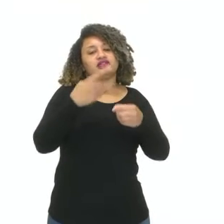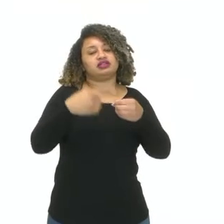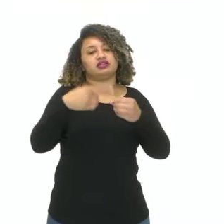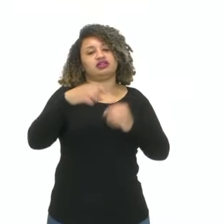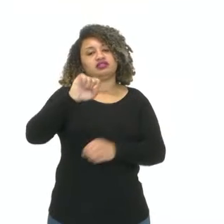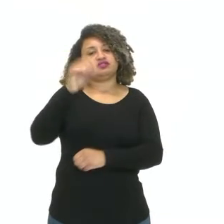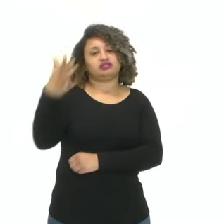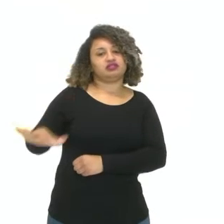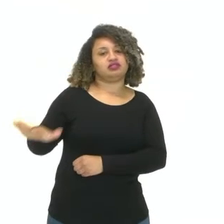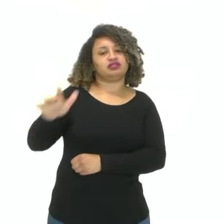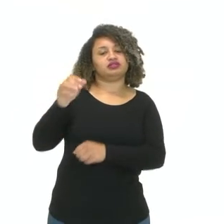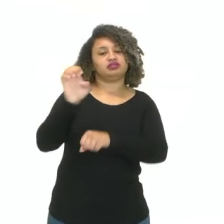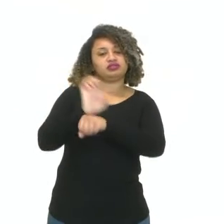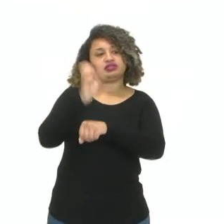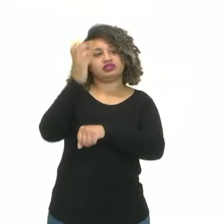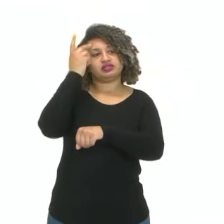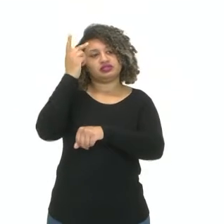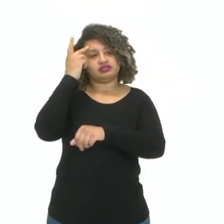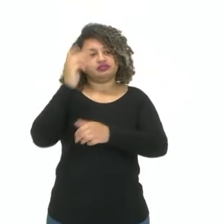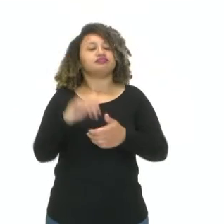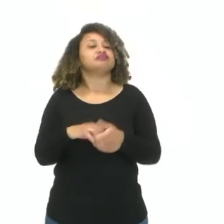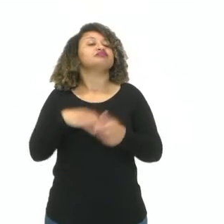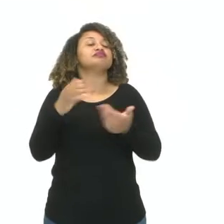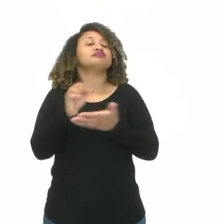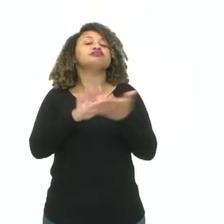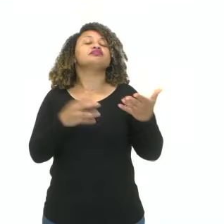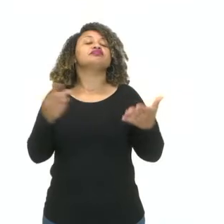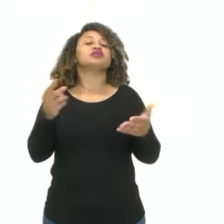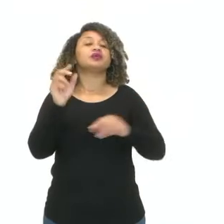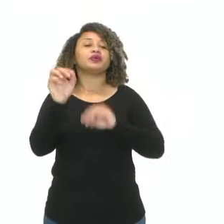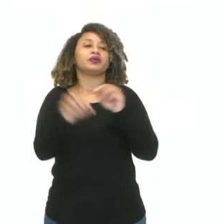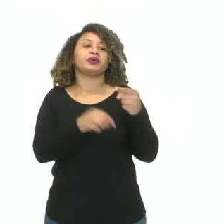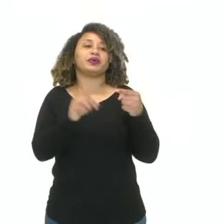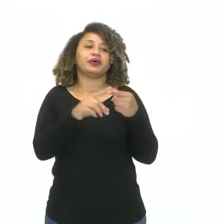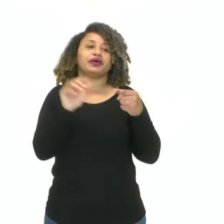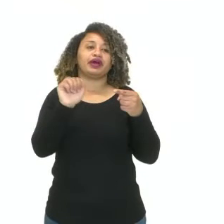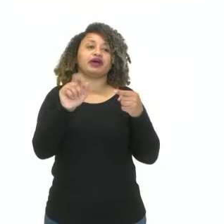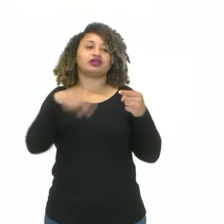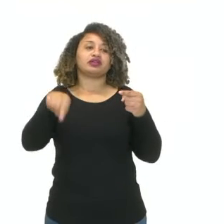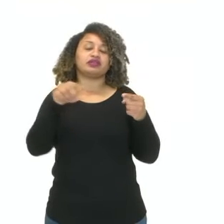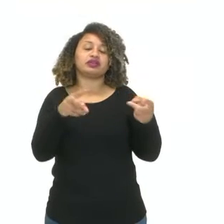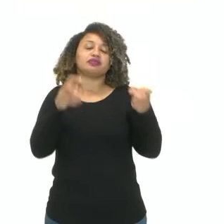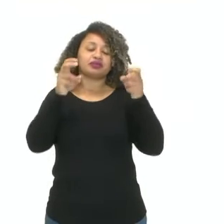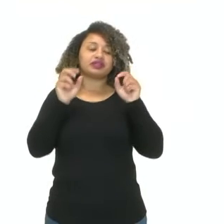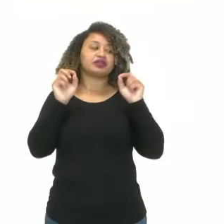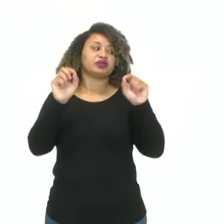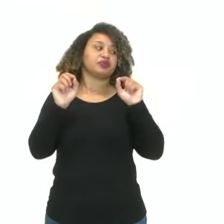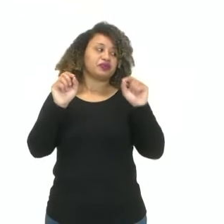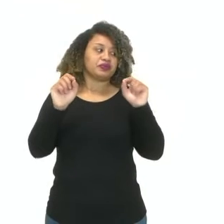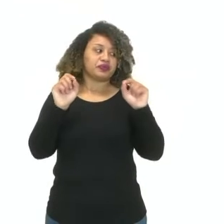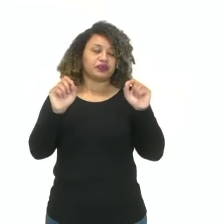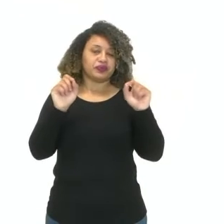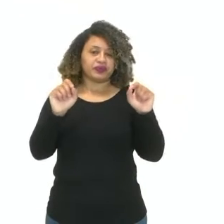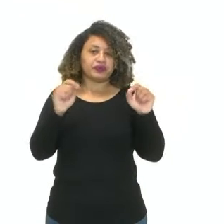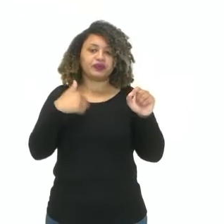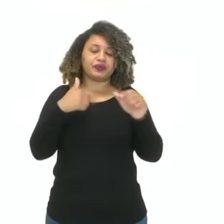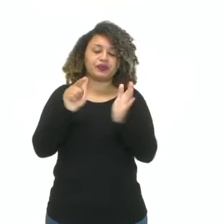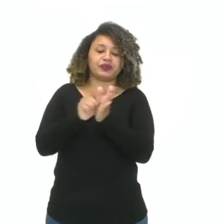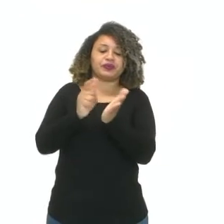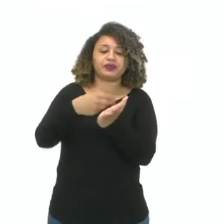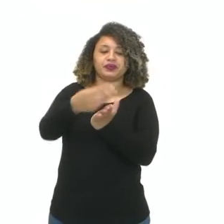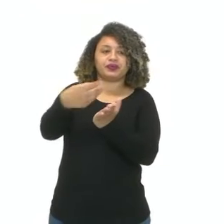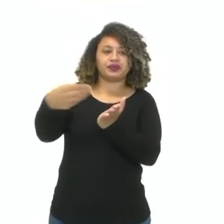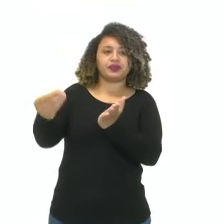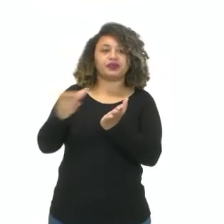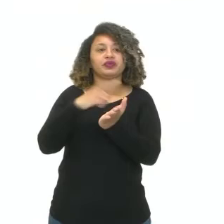nossa atividade 2, o que eu quero? Eu quero na letra A que você note exatamente isso, que o panfleto